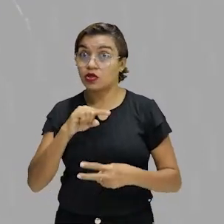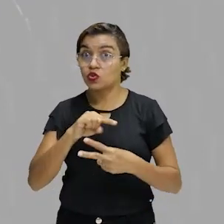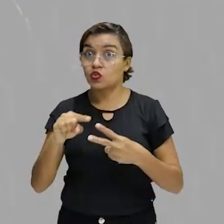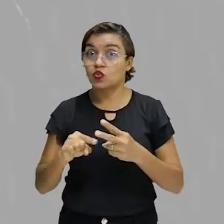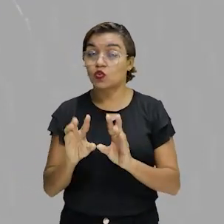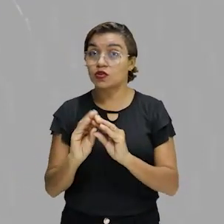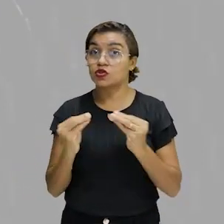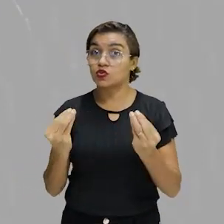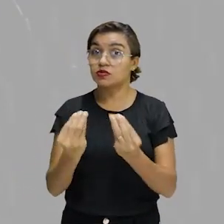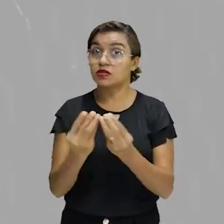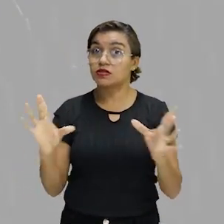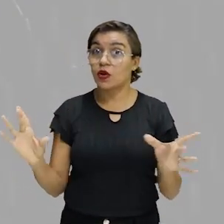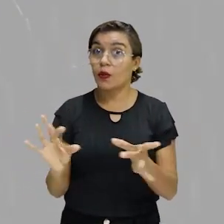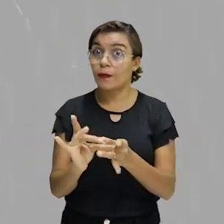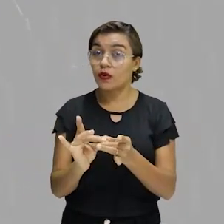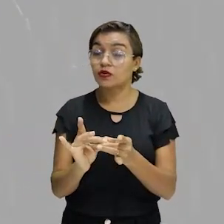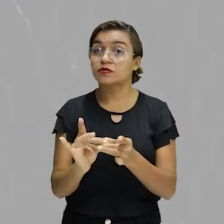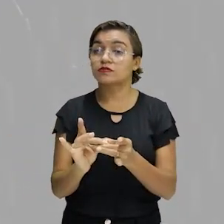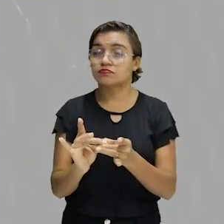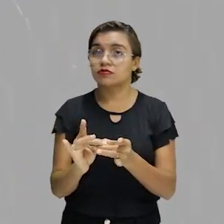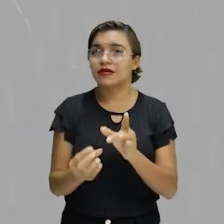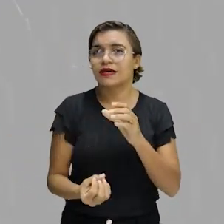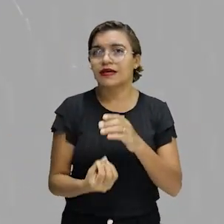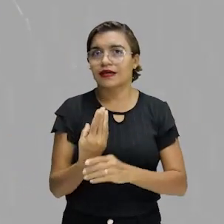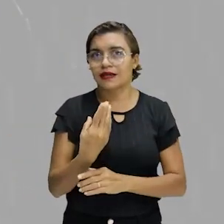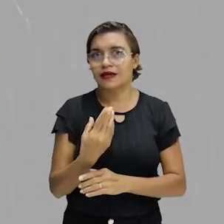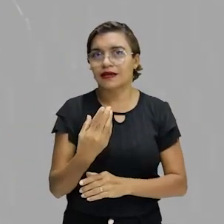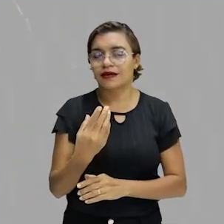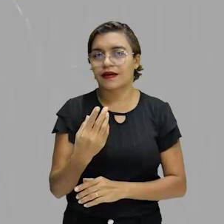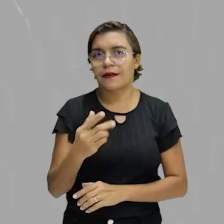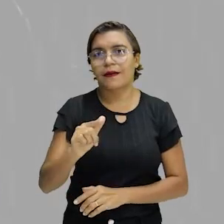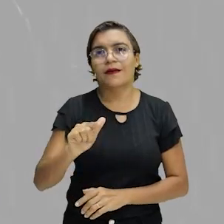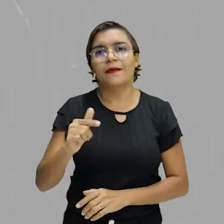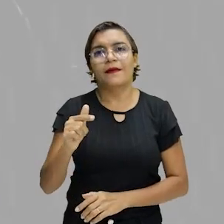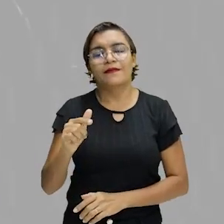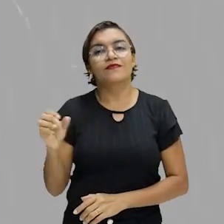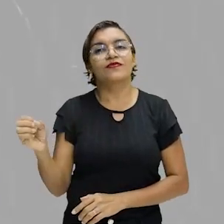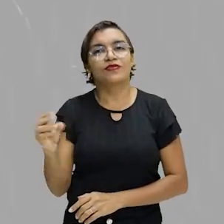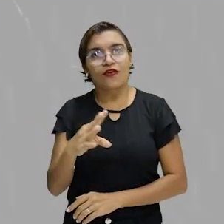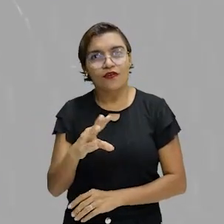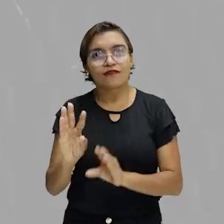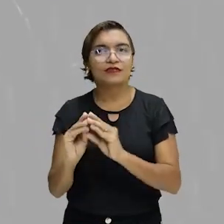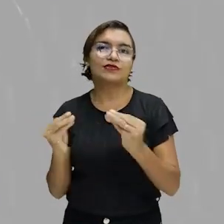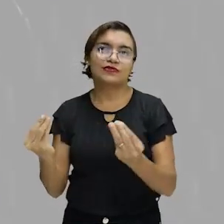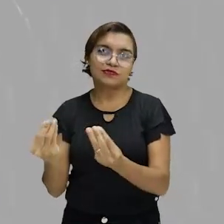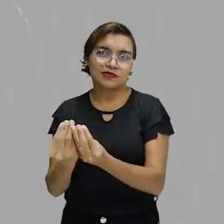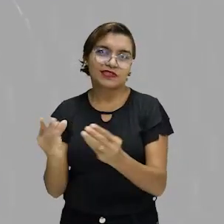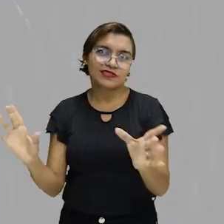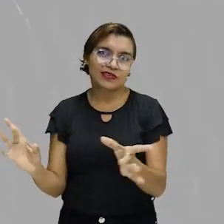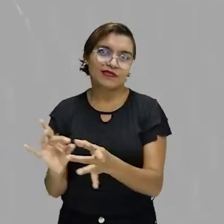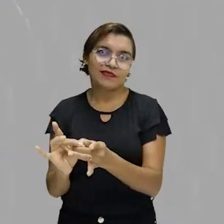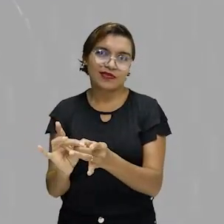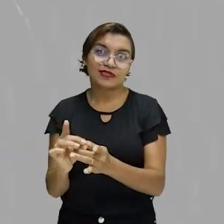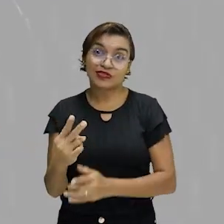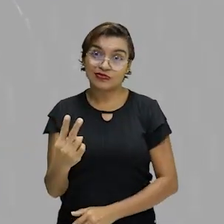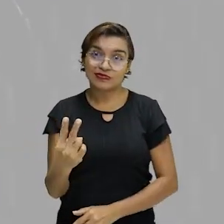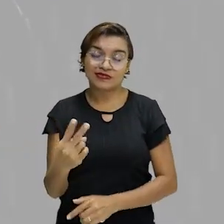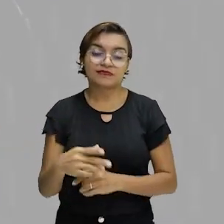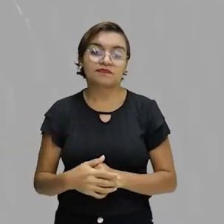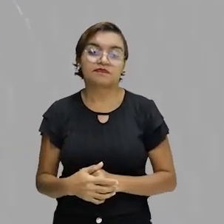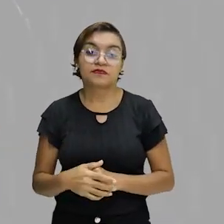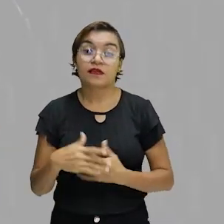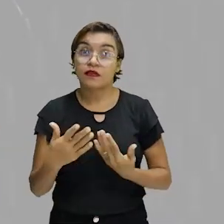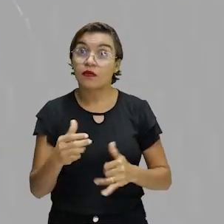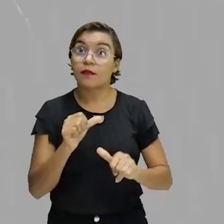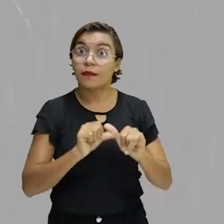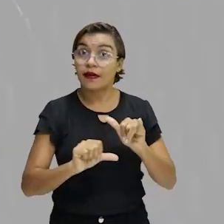substâncias compostas que vão gerar duas novas substâncias compostas então nós temos agora o quê